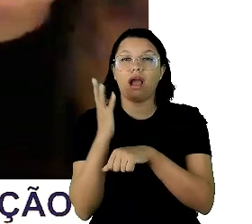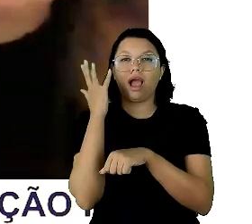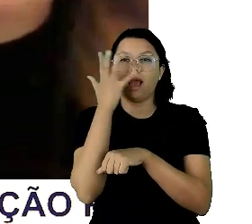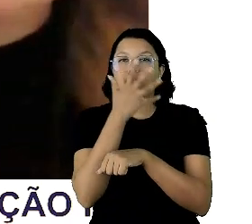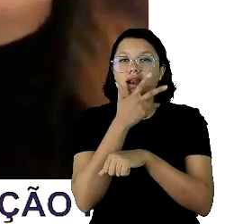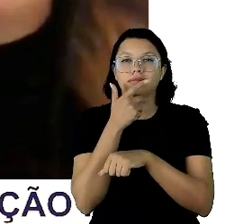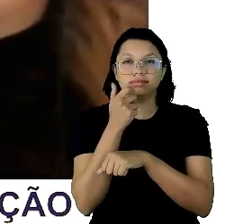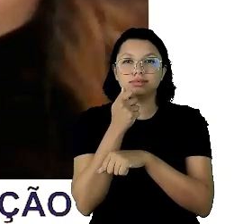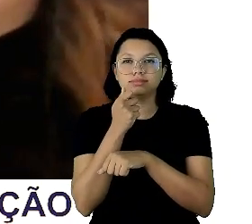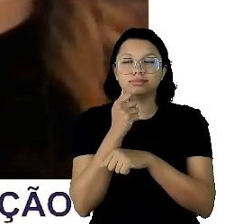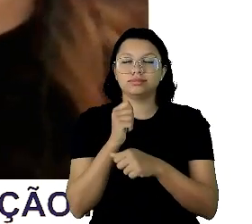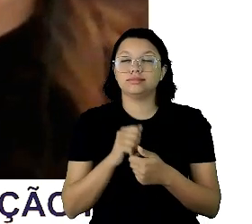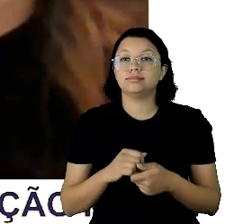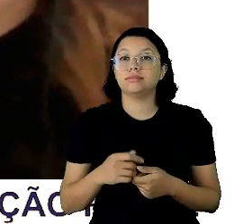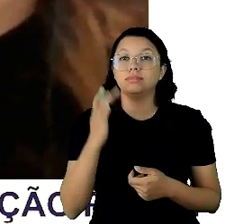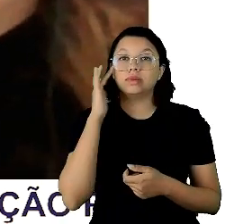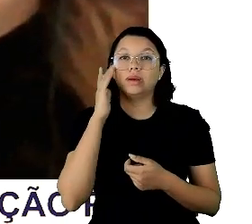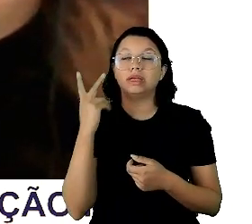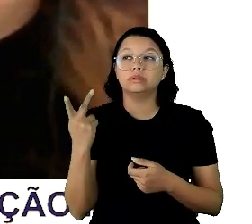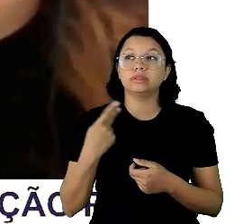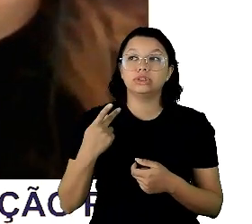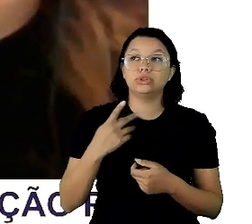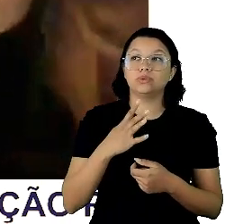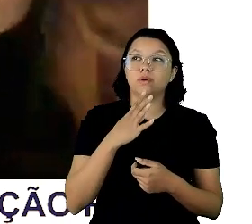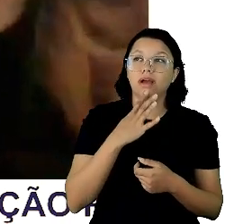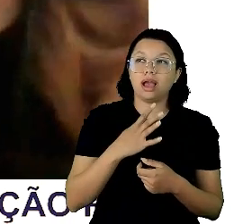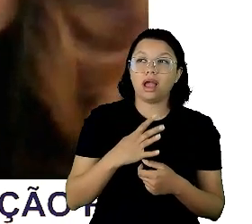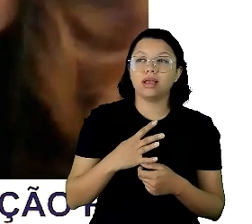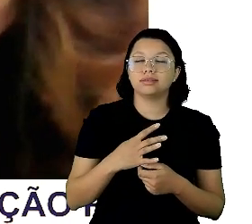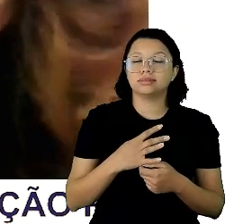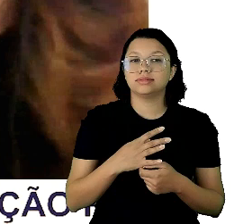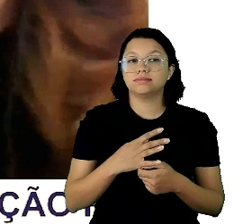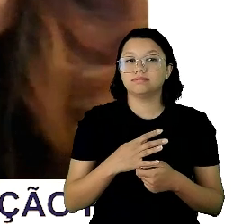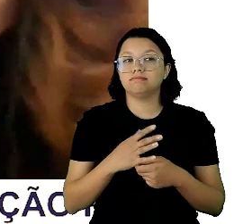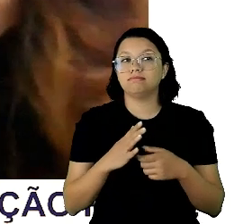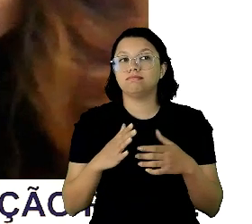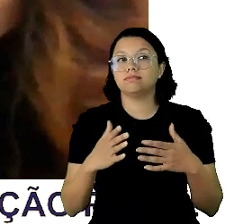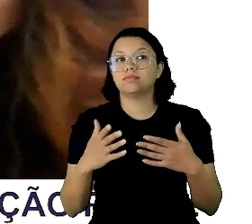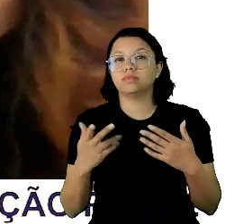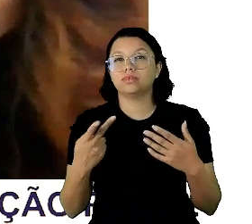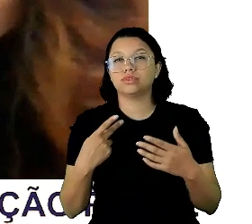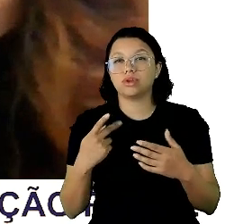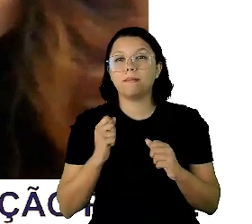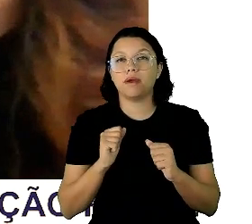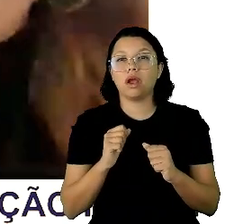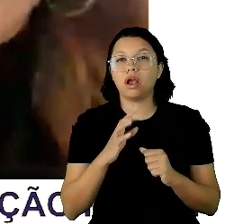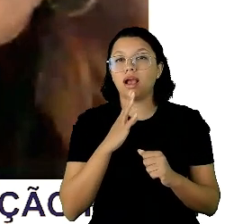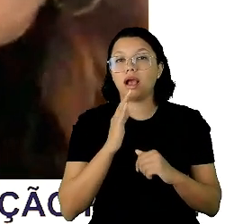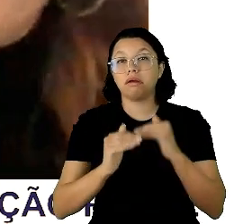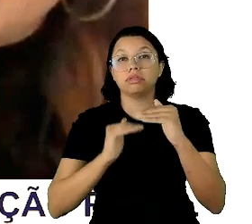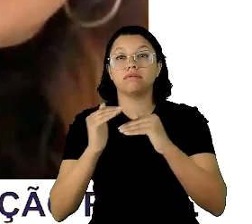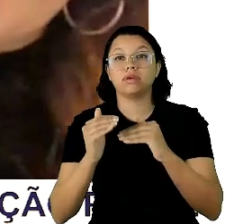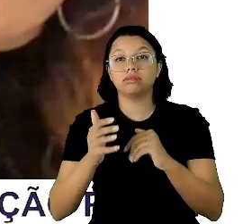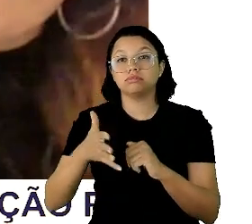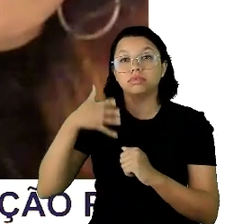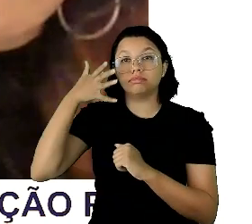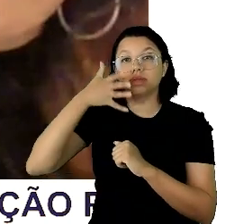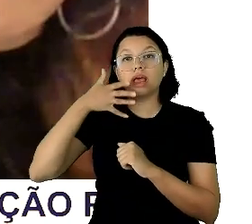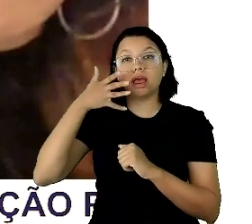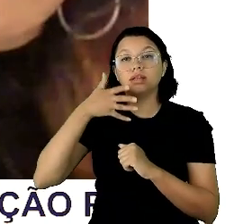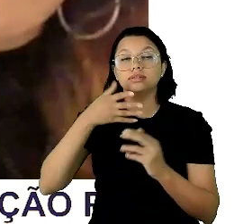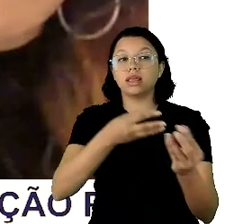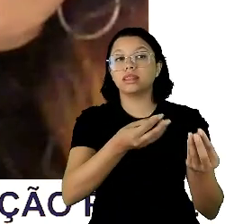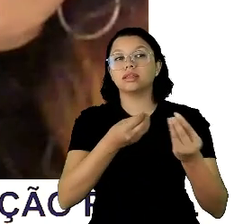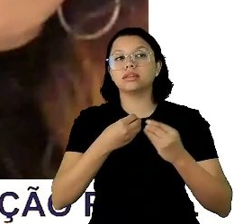às vezes, se a gente não conhece, e quando a gente conhece, a gente pode conhecer através de uma palestra, ela traz aquele